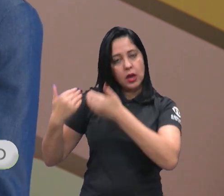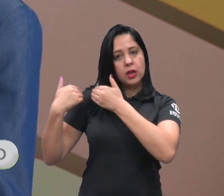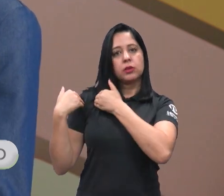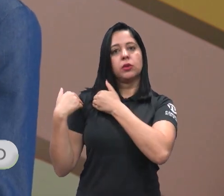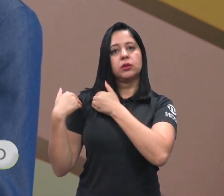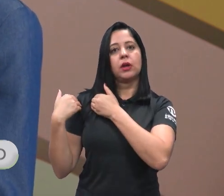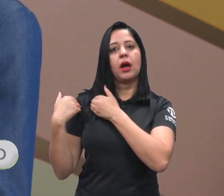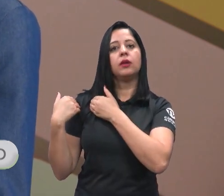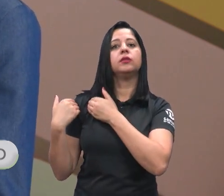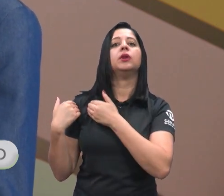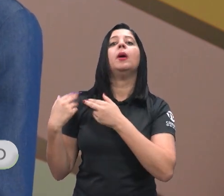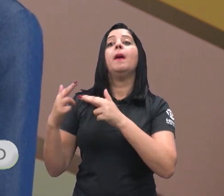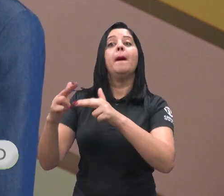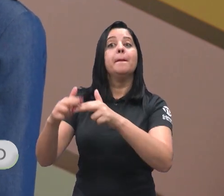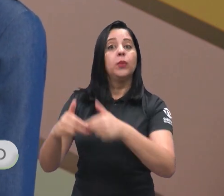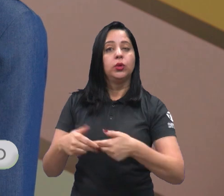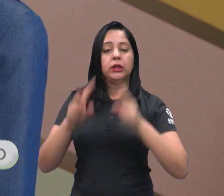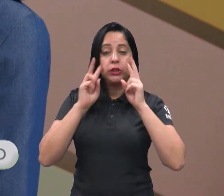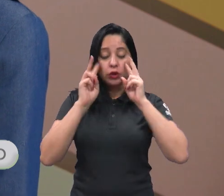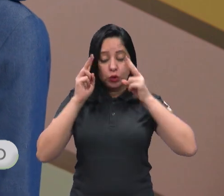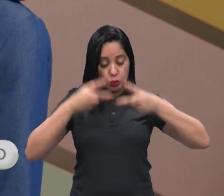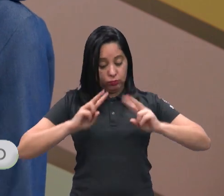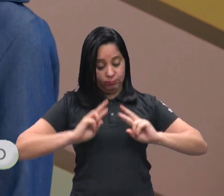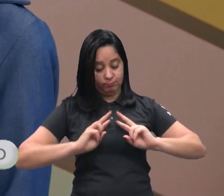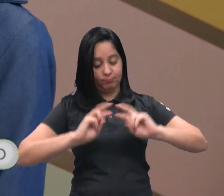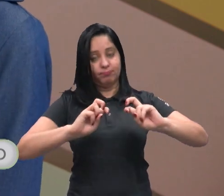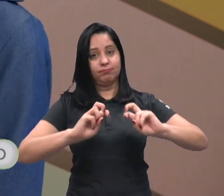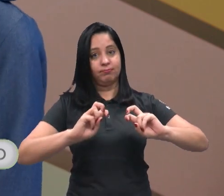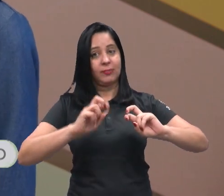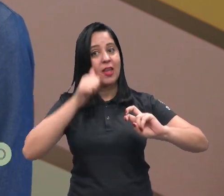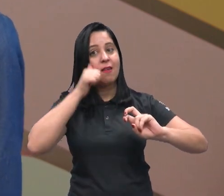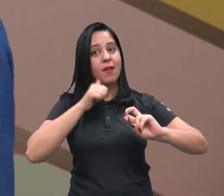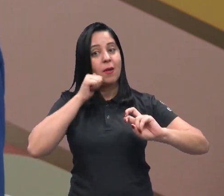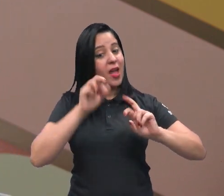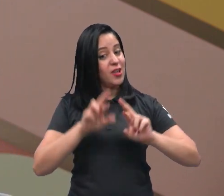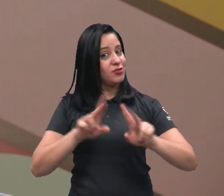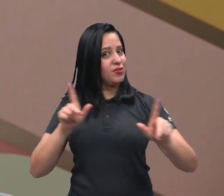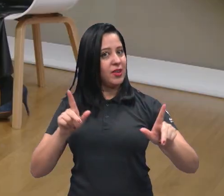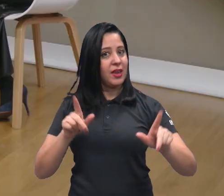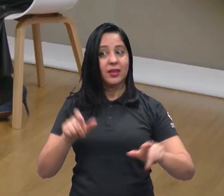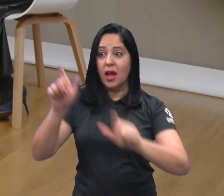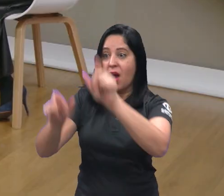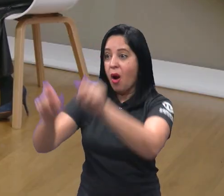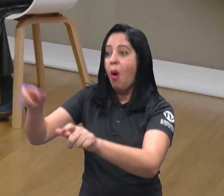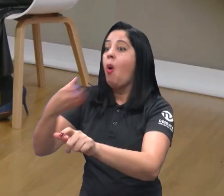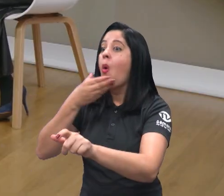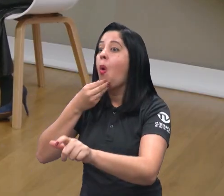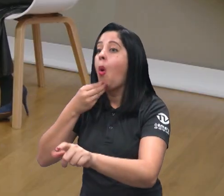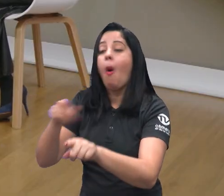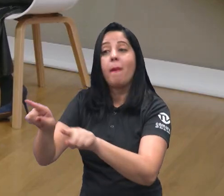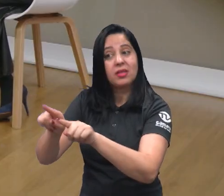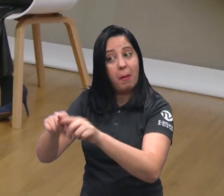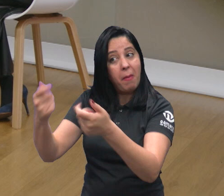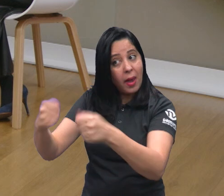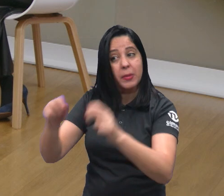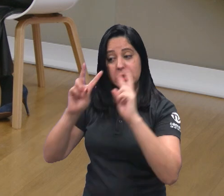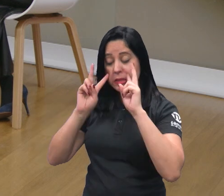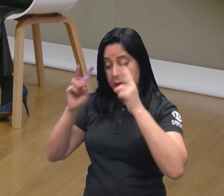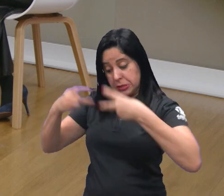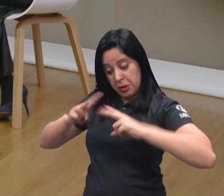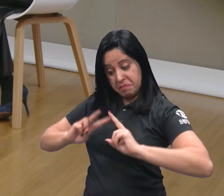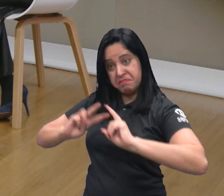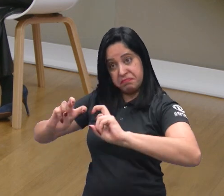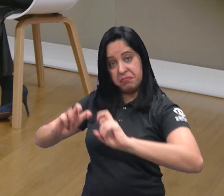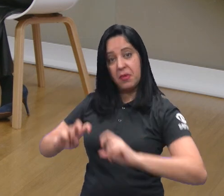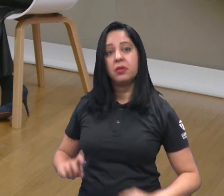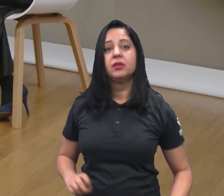o autoconhecimento feminino de um outro pilar. E os homens também deveriam olhar o autoconhecimento masculino por um outro olhar, né? Perfeito, é